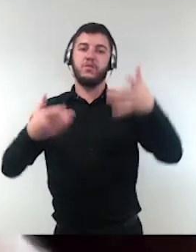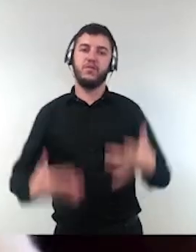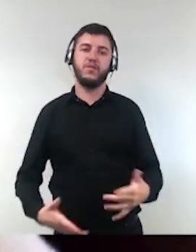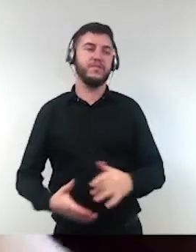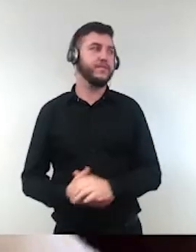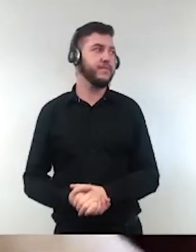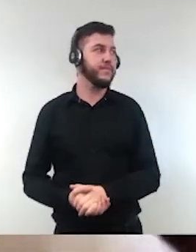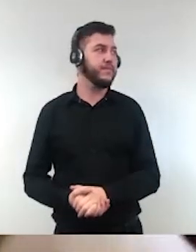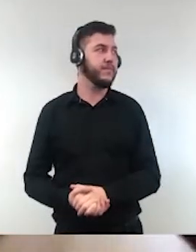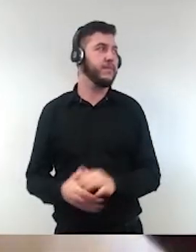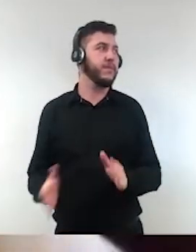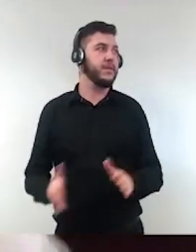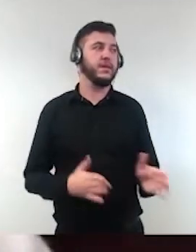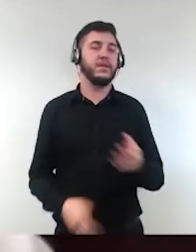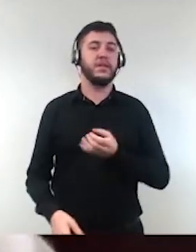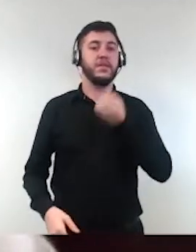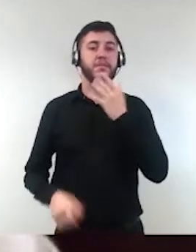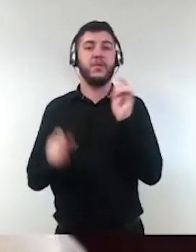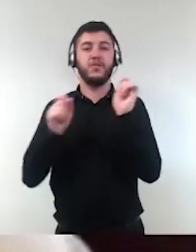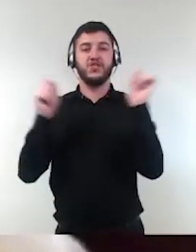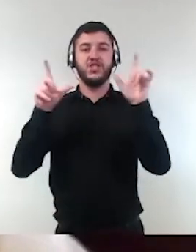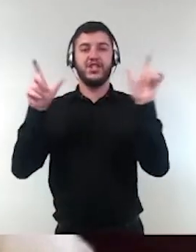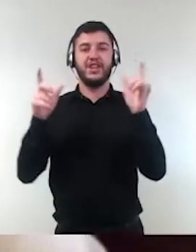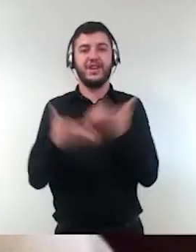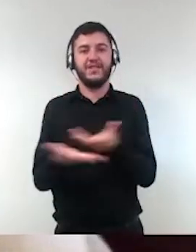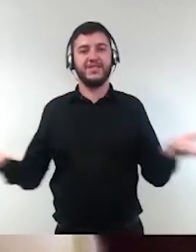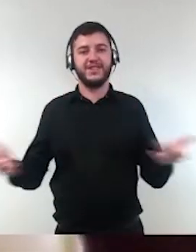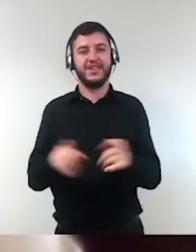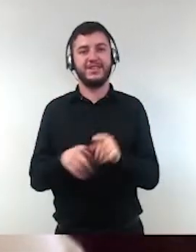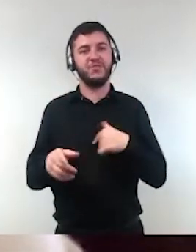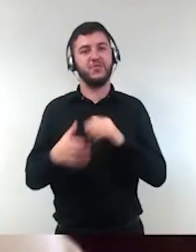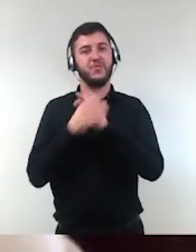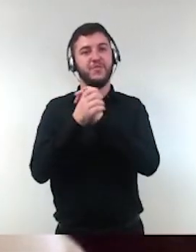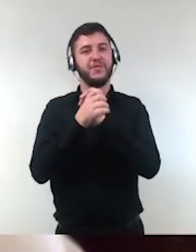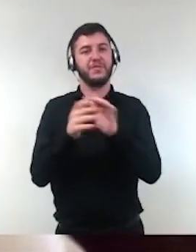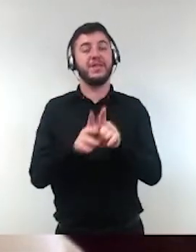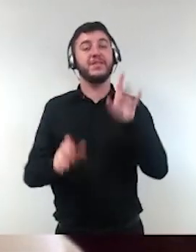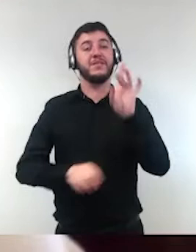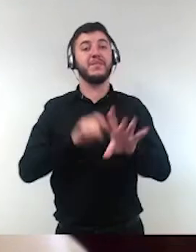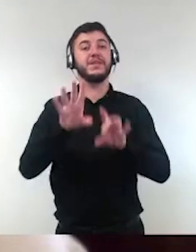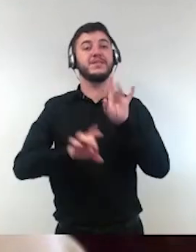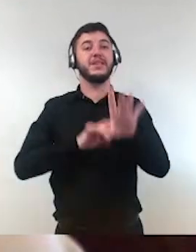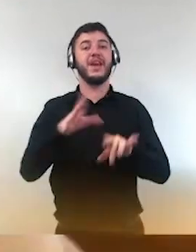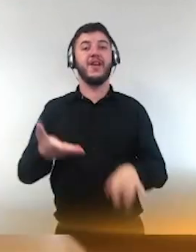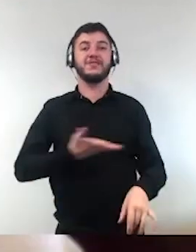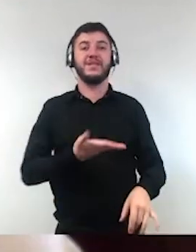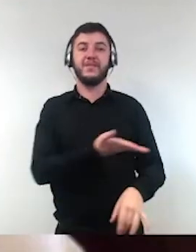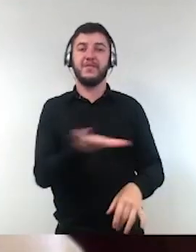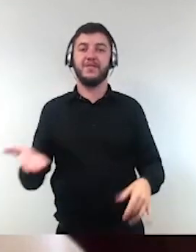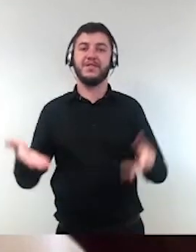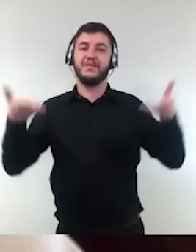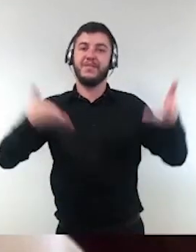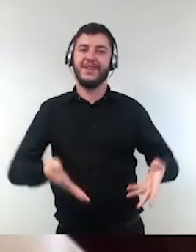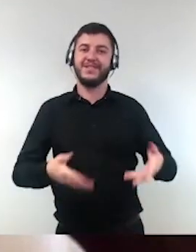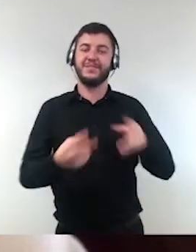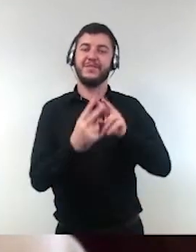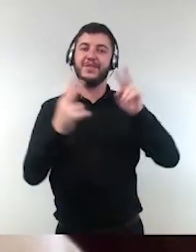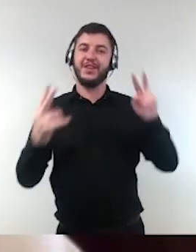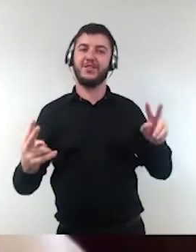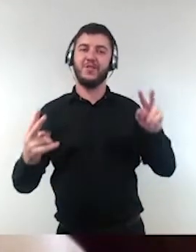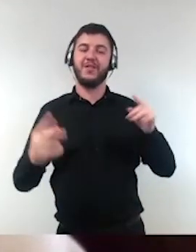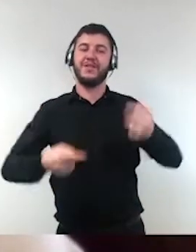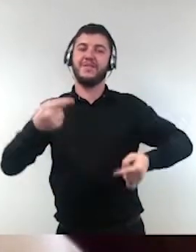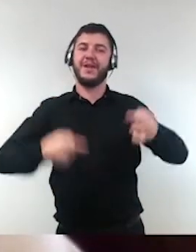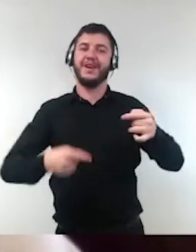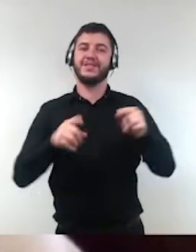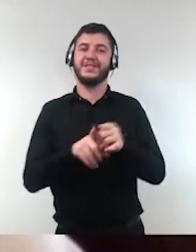Muito bom dia a todos e todas. Eu queria cumprimentar de forma especial os colegas dessa sala virtual, doutor Ricardo,